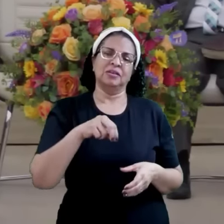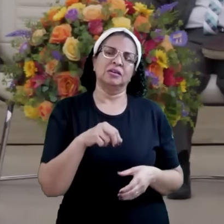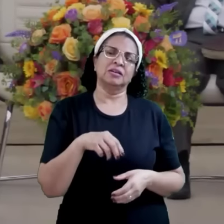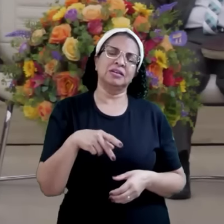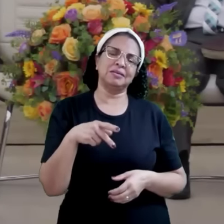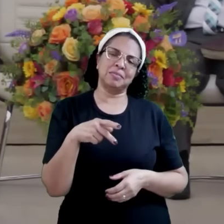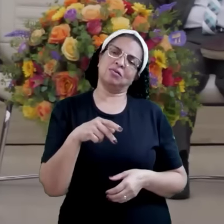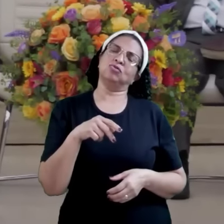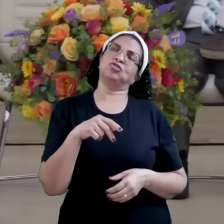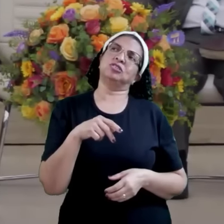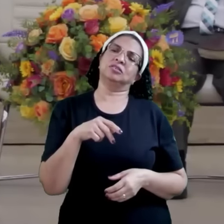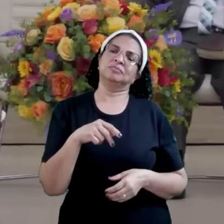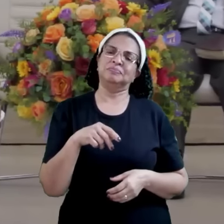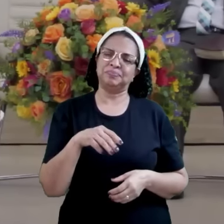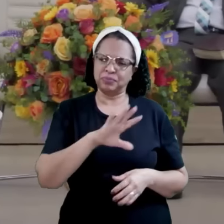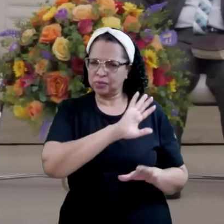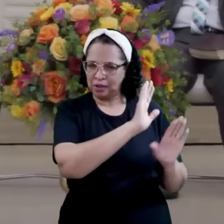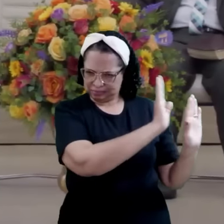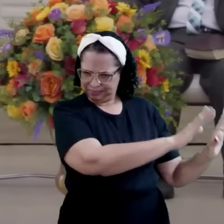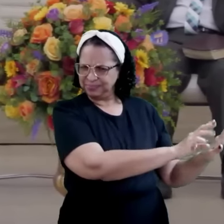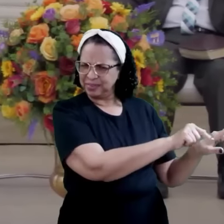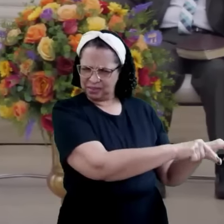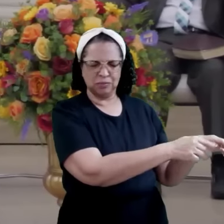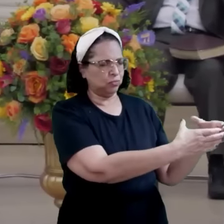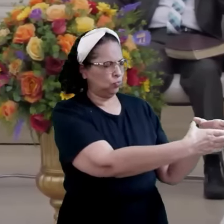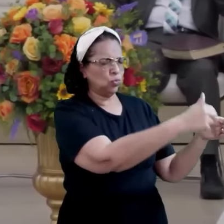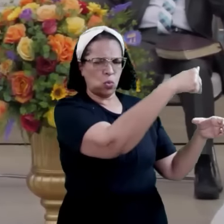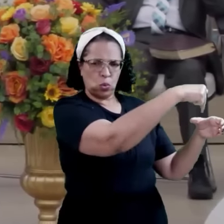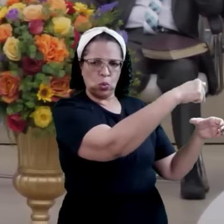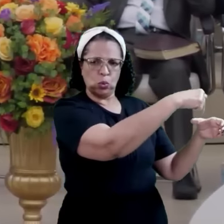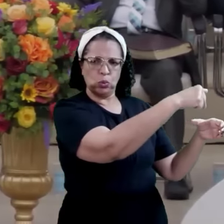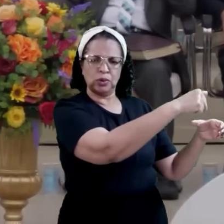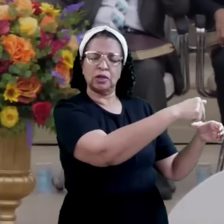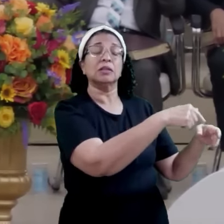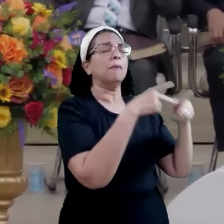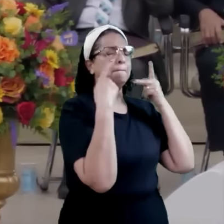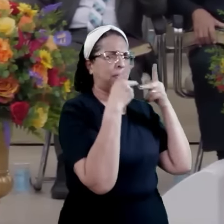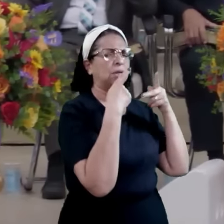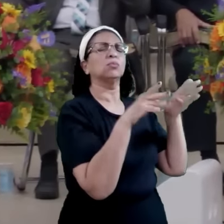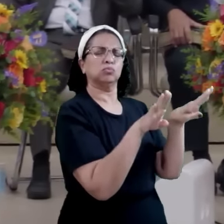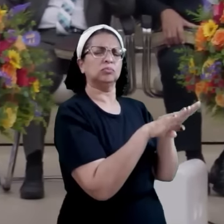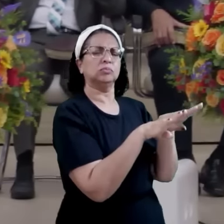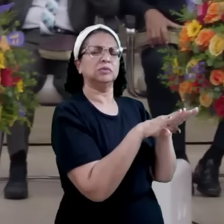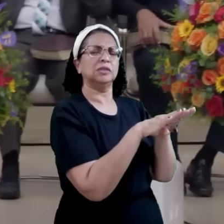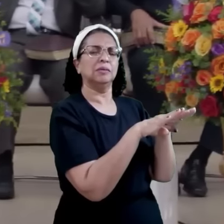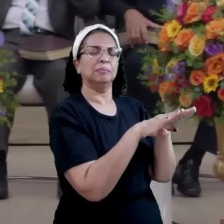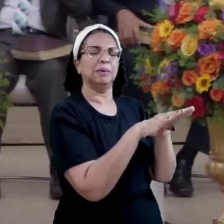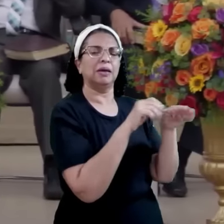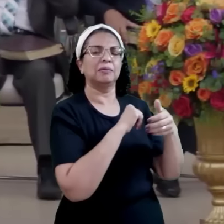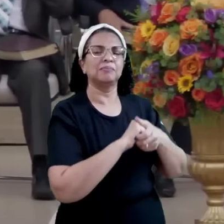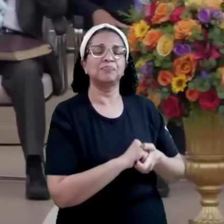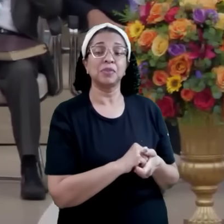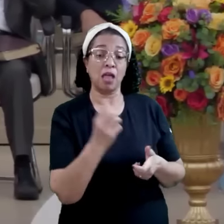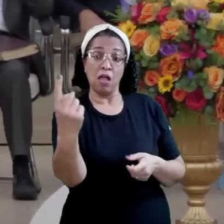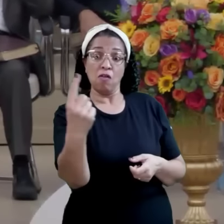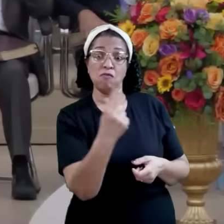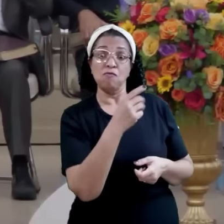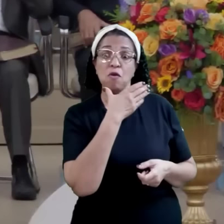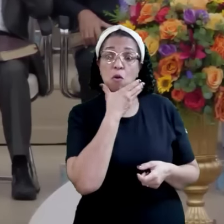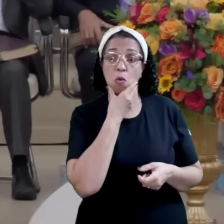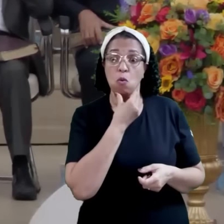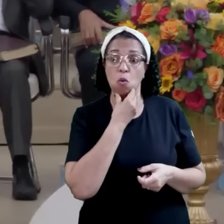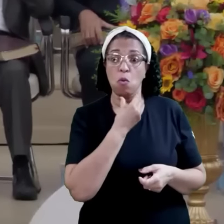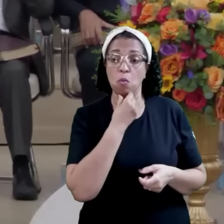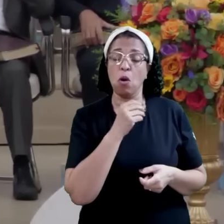somos do Jardim Sinhá quando falou eu lembrei da hora falei meu Deus sim aquela moça lí é pois é isso Isso mesmo o pai